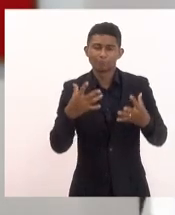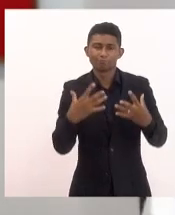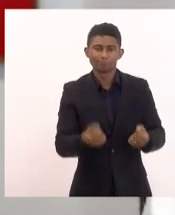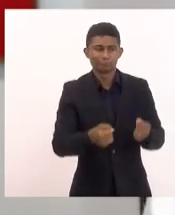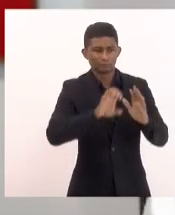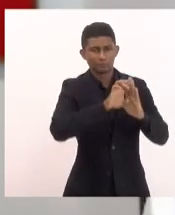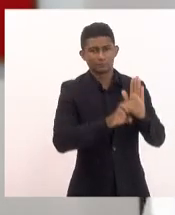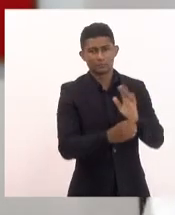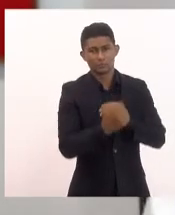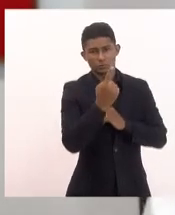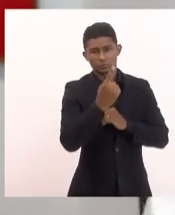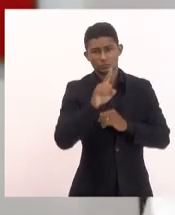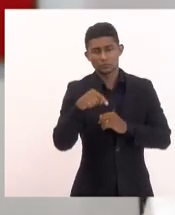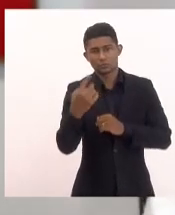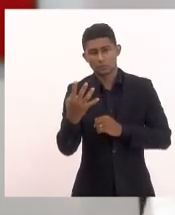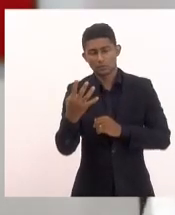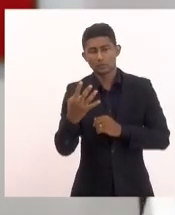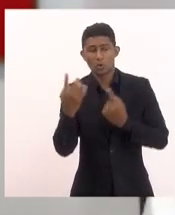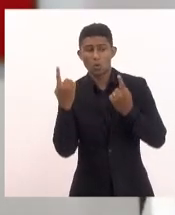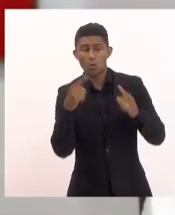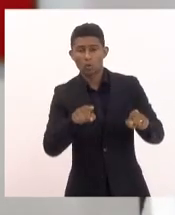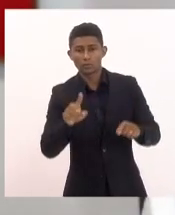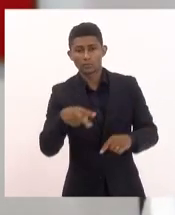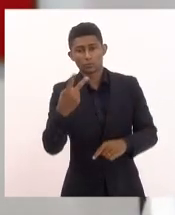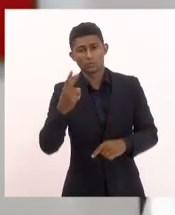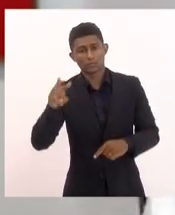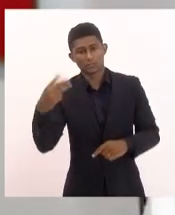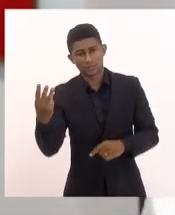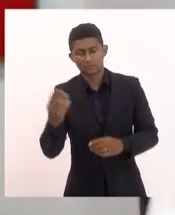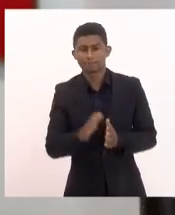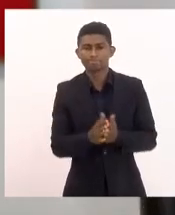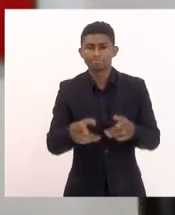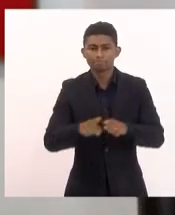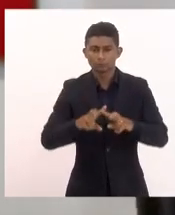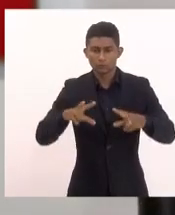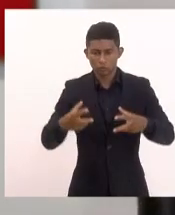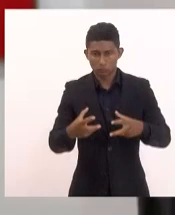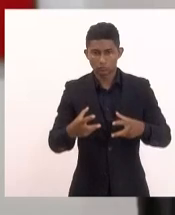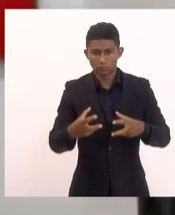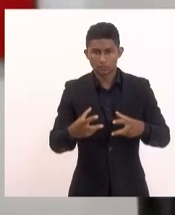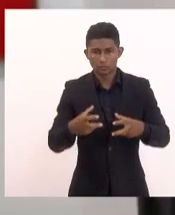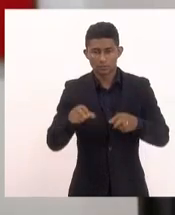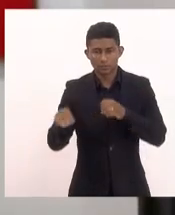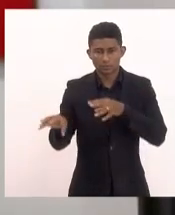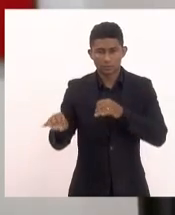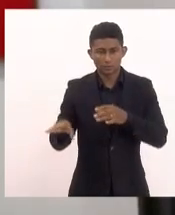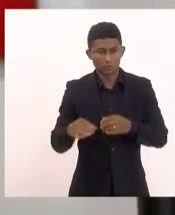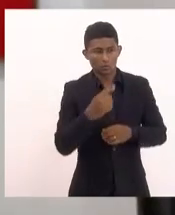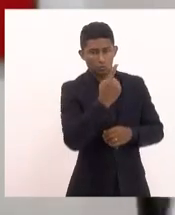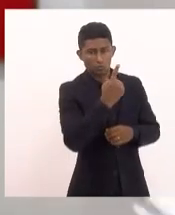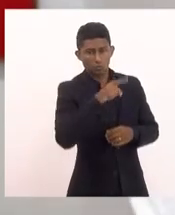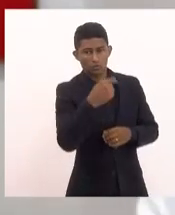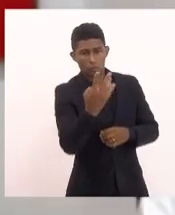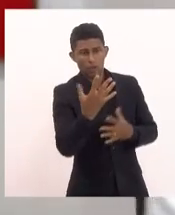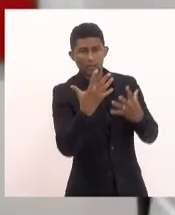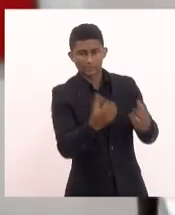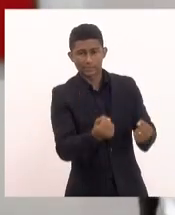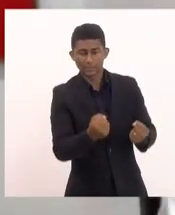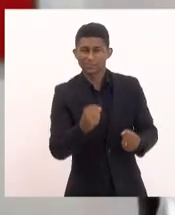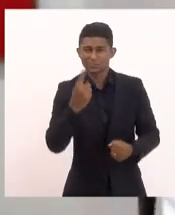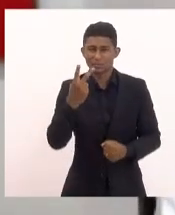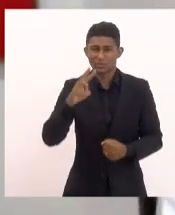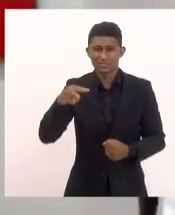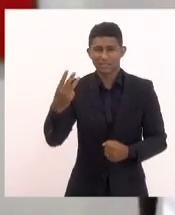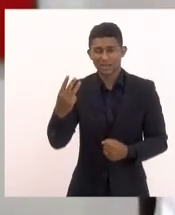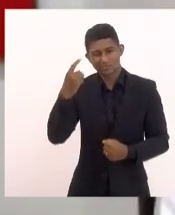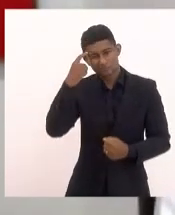às emendas 2 e 3. De educação, favorável às emendas 1 e 4, contrário às emendas 2 e 3. E de